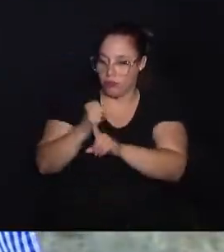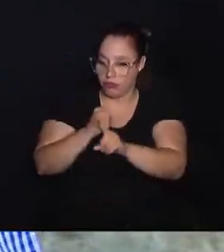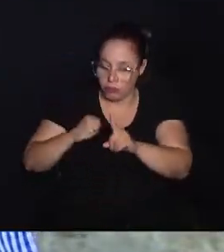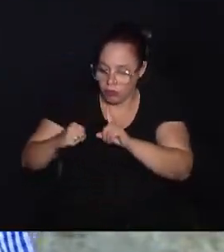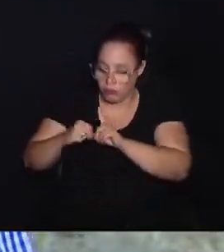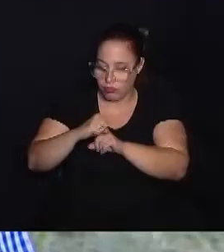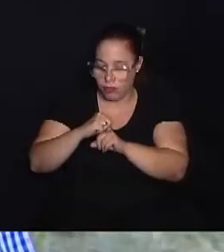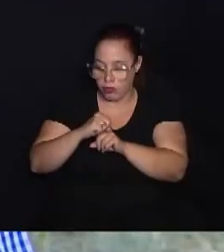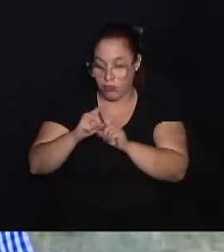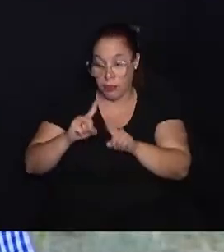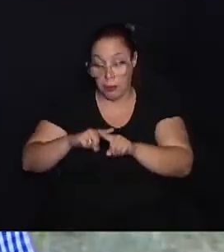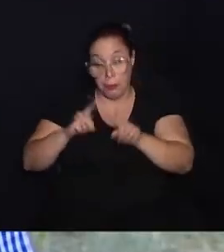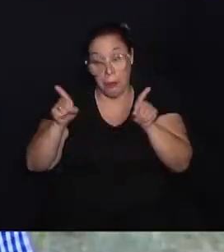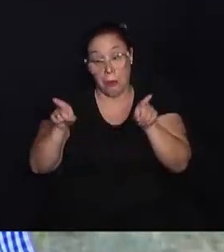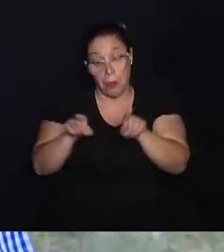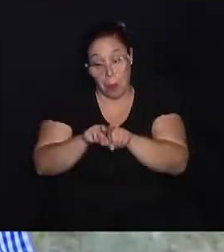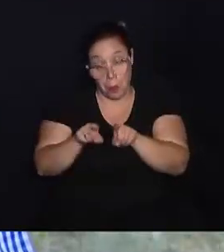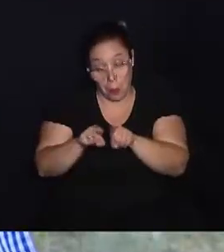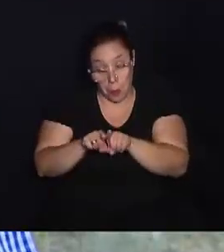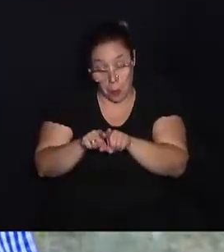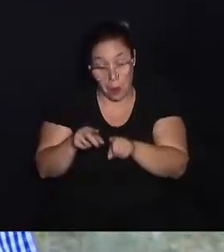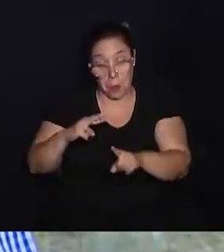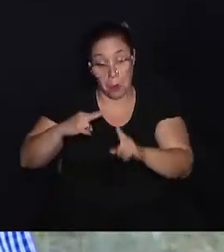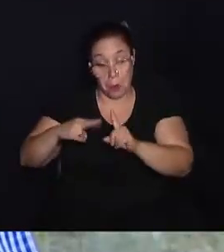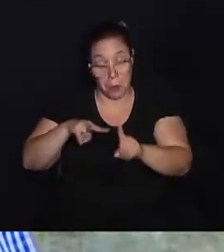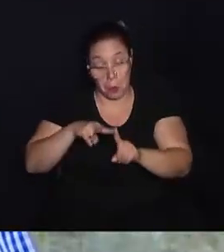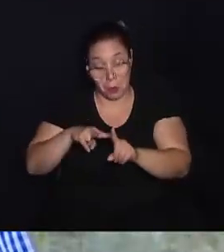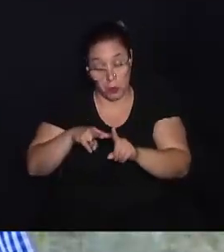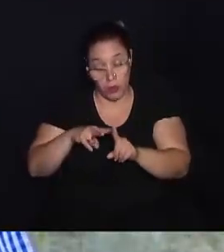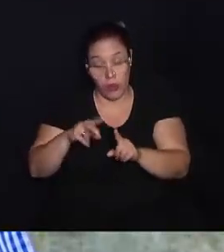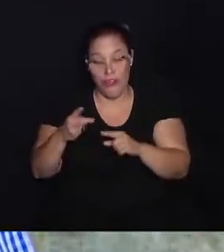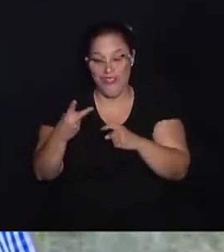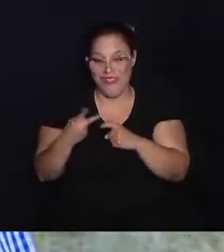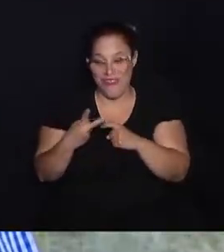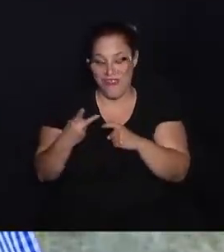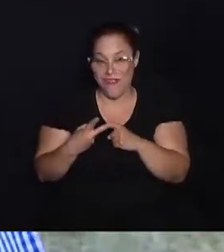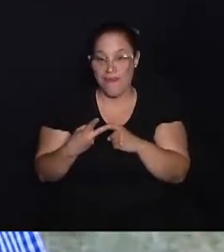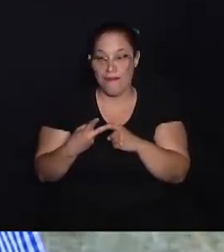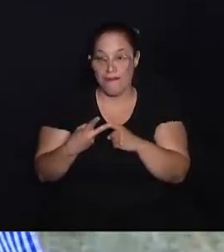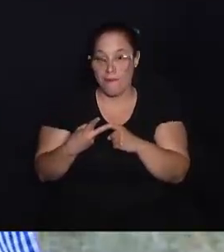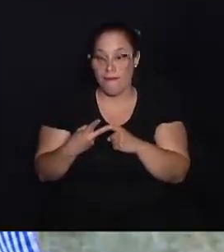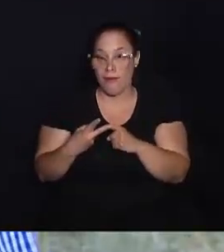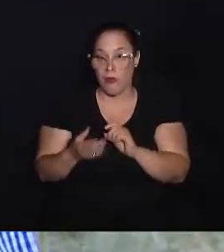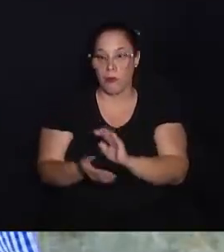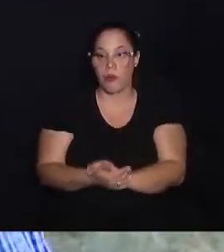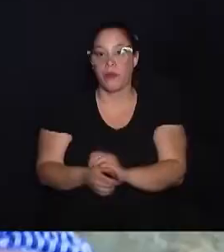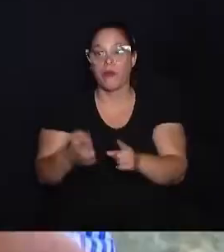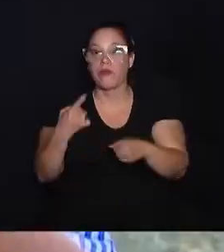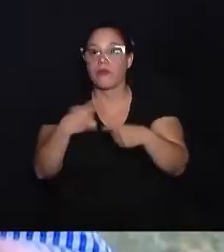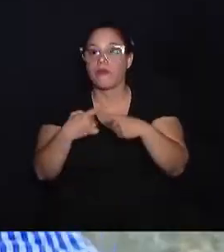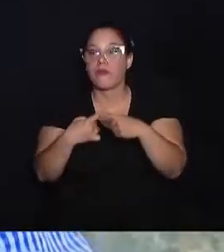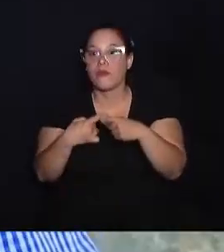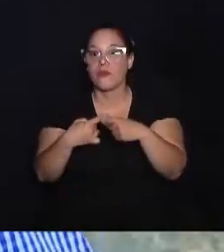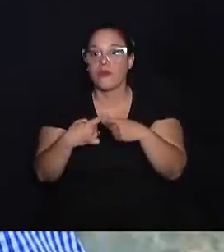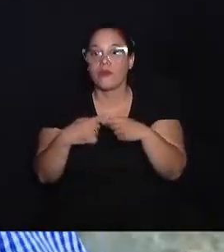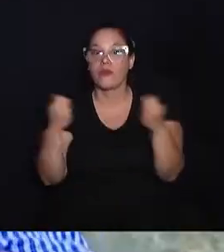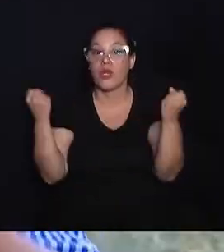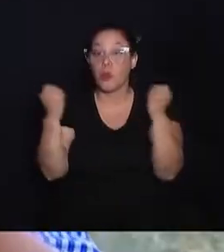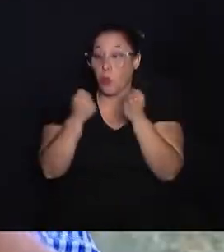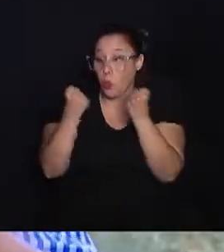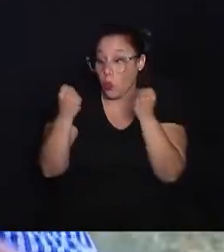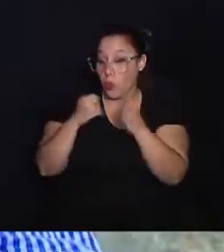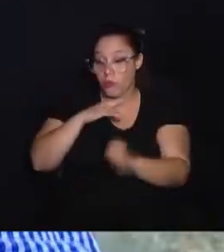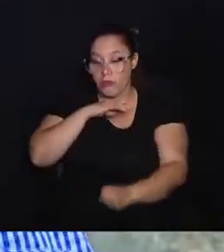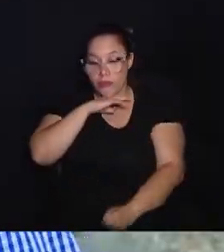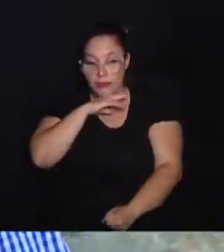importante do ponto de vista social mas também do ponto de vista veterinário